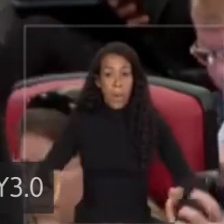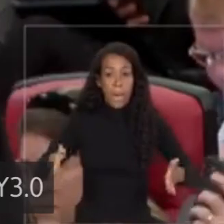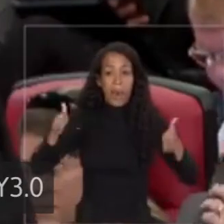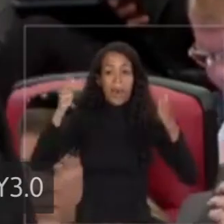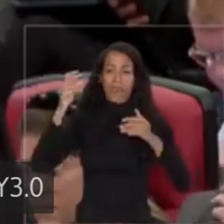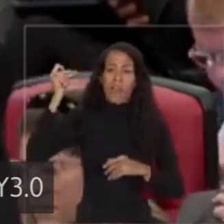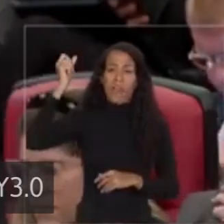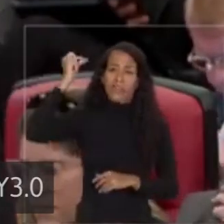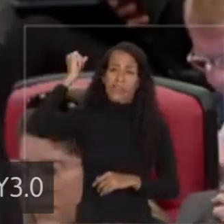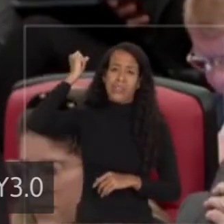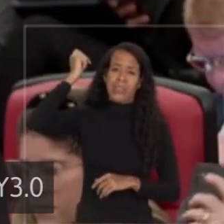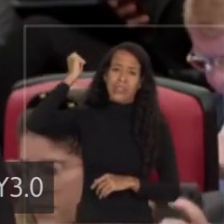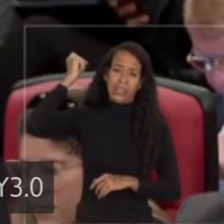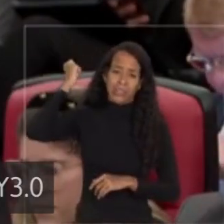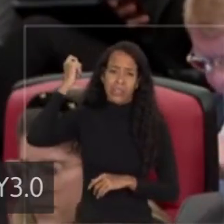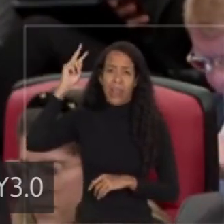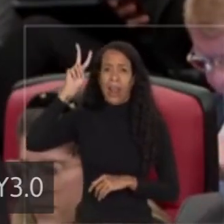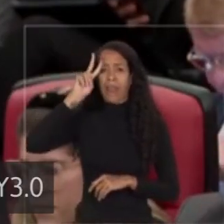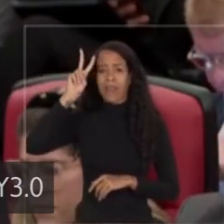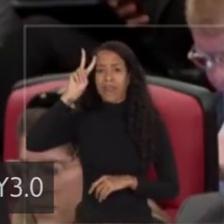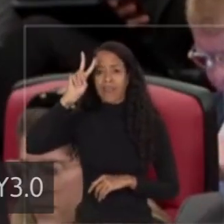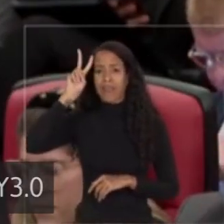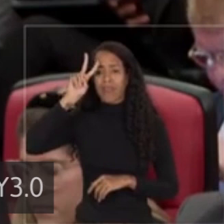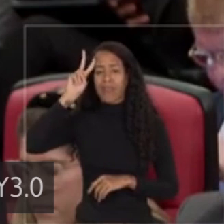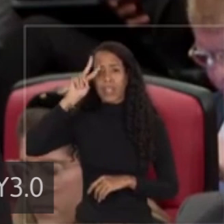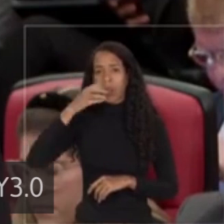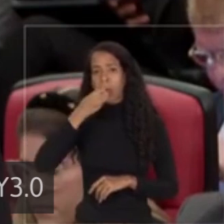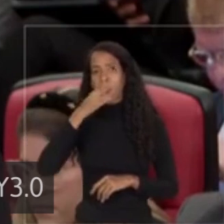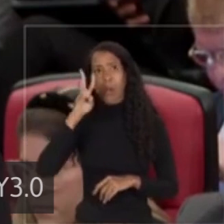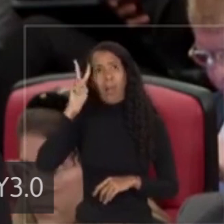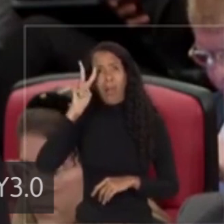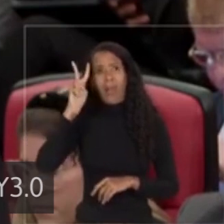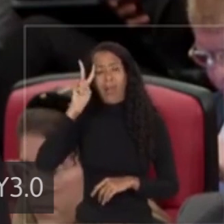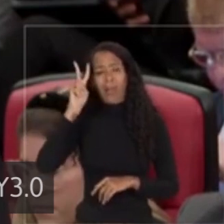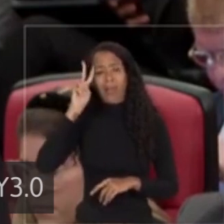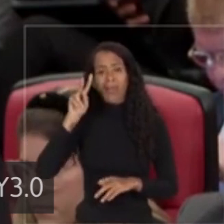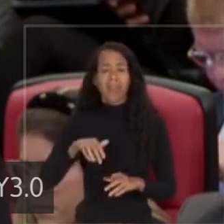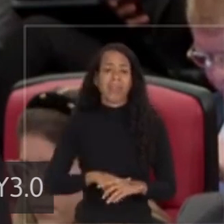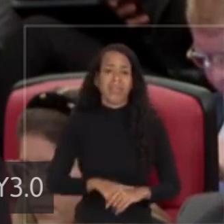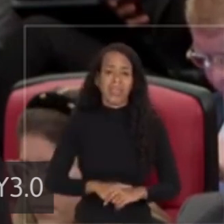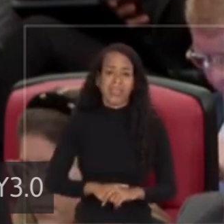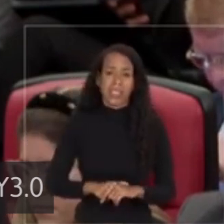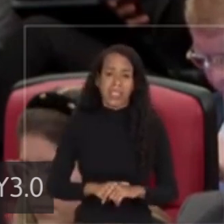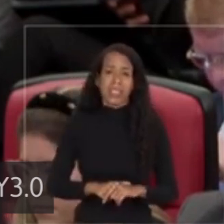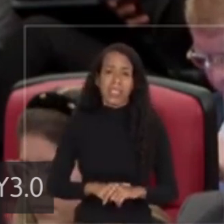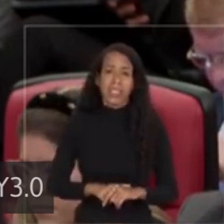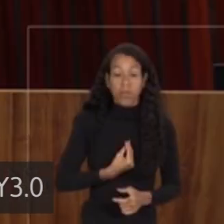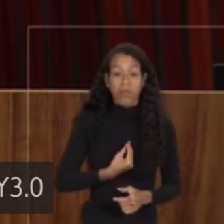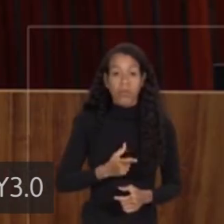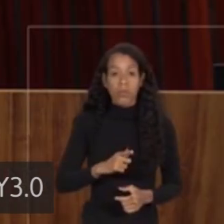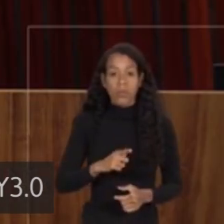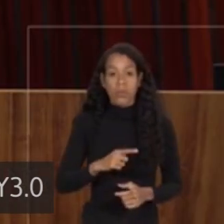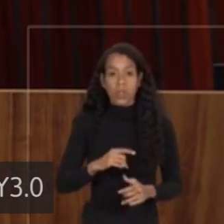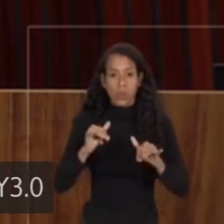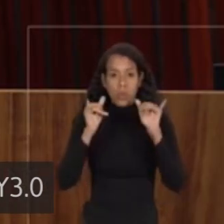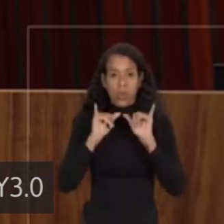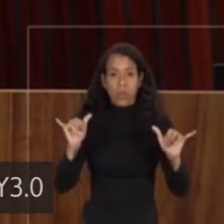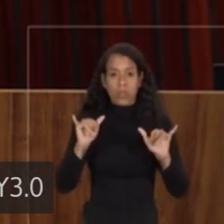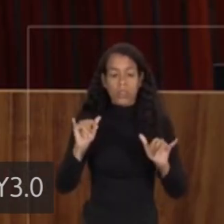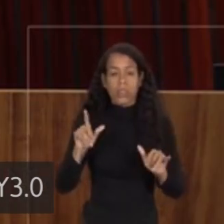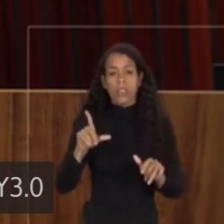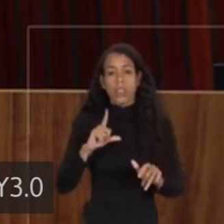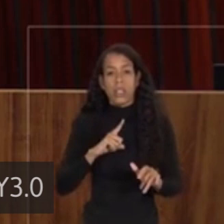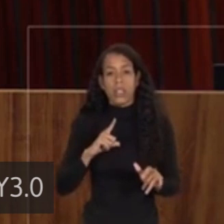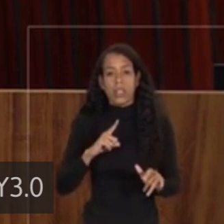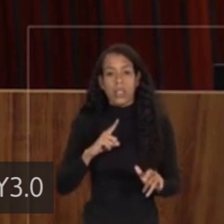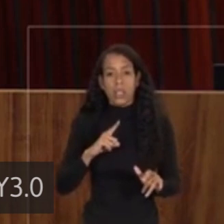O caso foi julgado improcedente pelo Tribunal Regional Eleitoral e, após recurso dos partidos, chegou ao TSE. O relator do caso, ministro